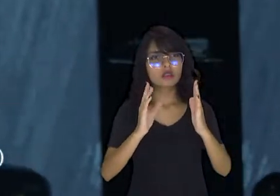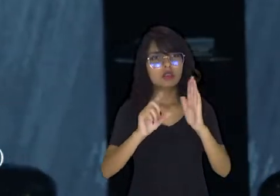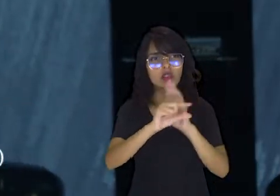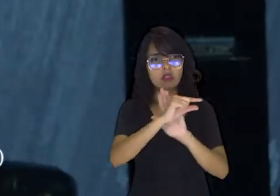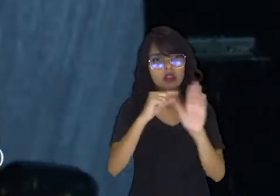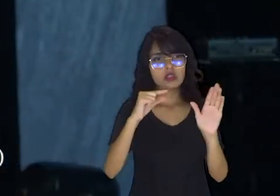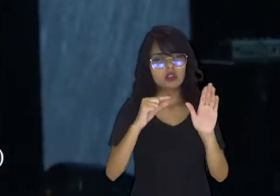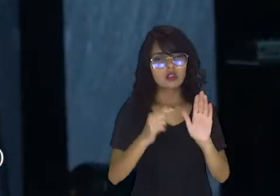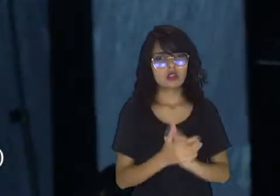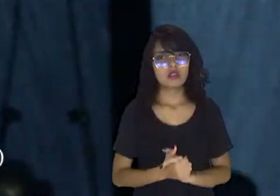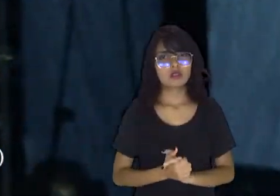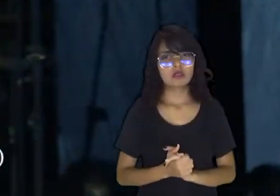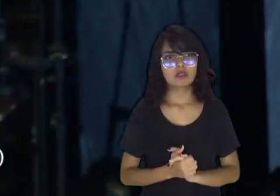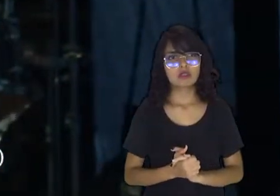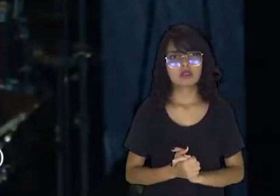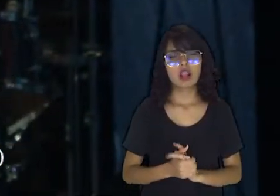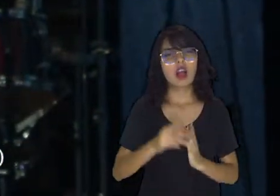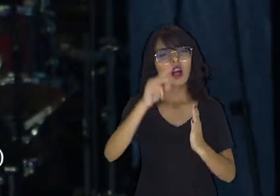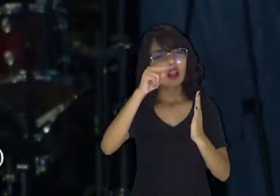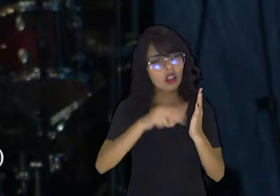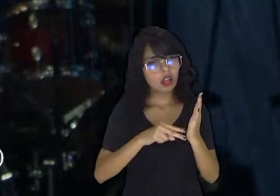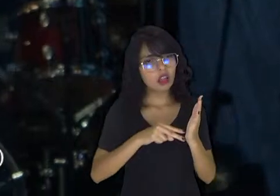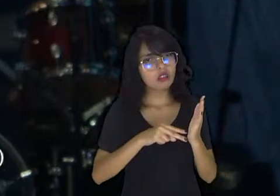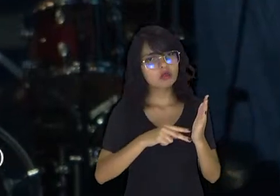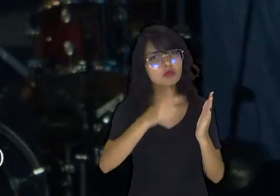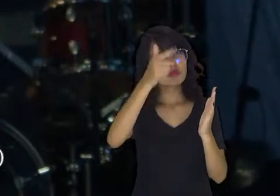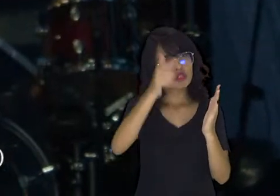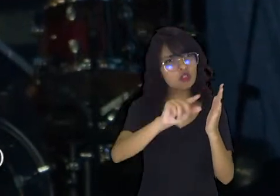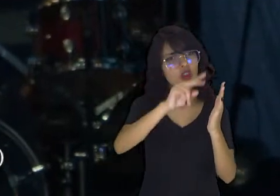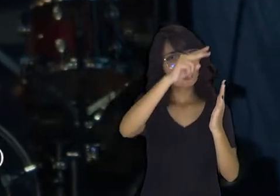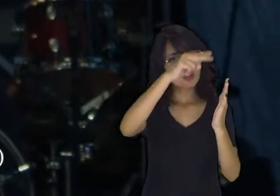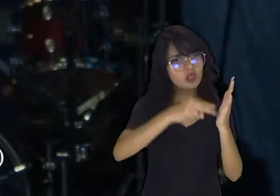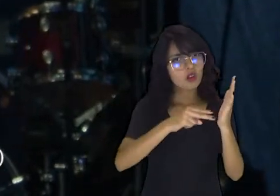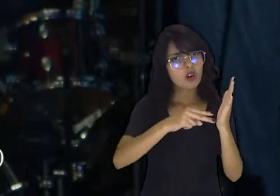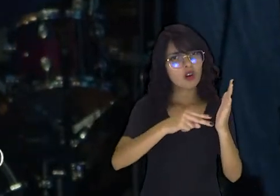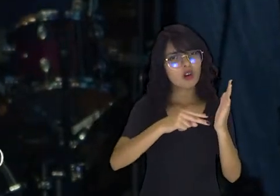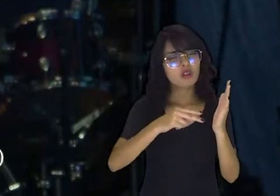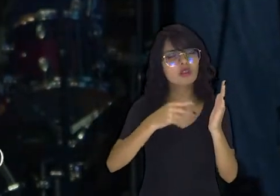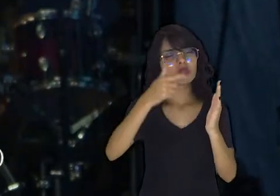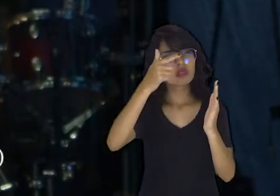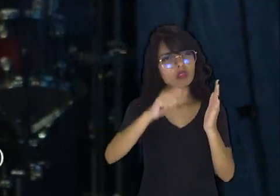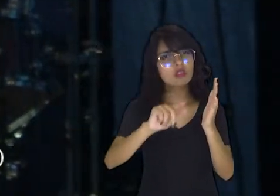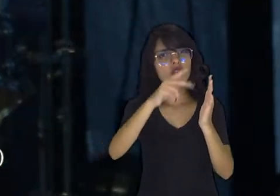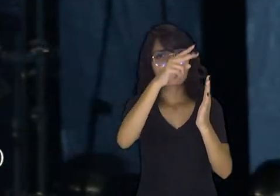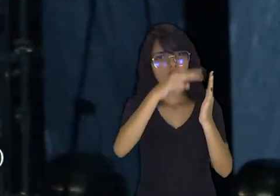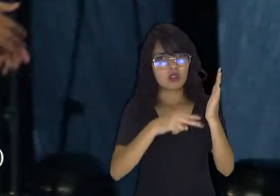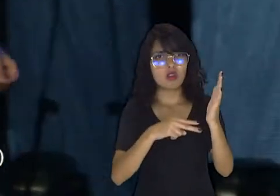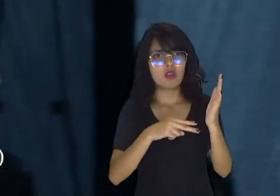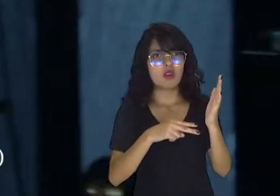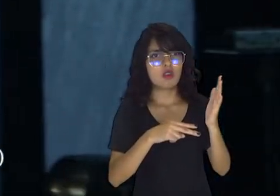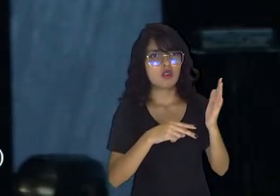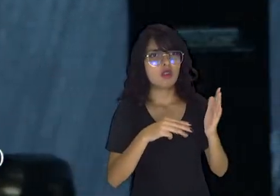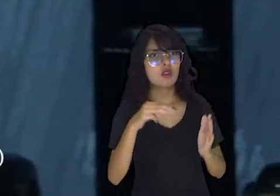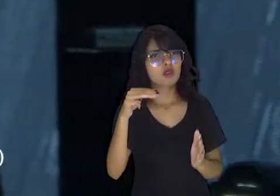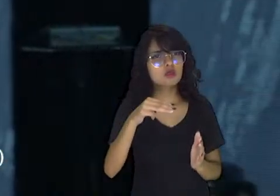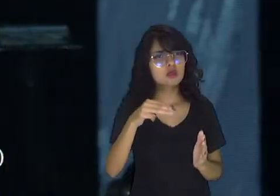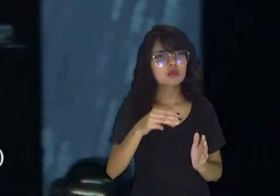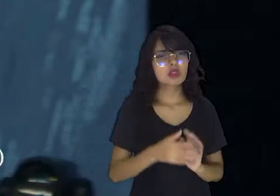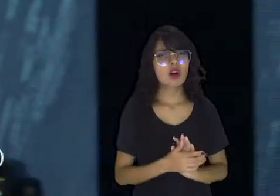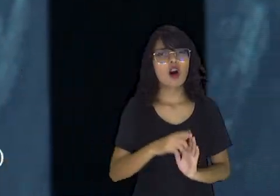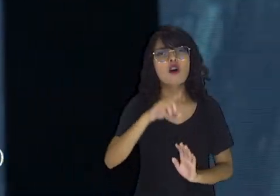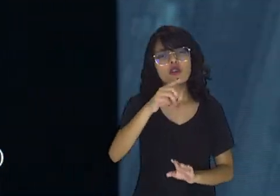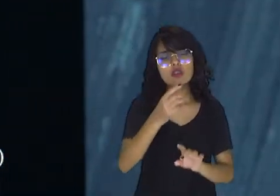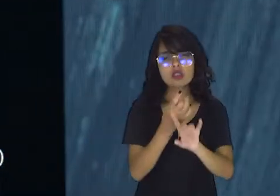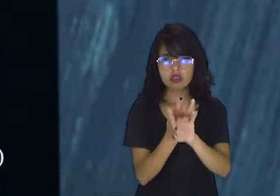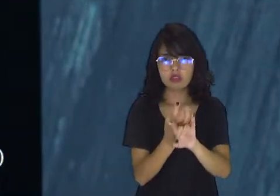terminar de ler, leia novamente. Leiam por alguns minutos esse versículo. Eu lhes peço isso. Você que está conosco